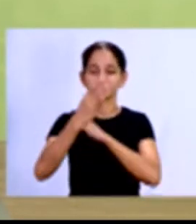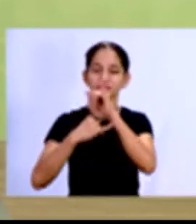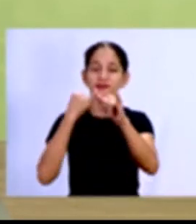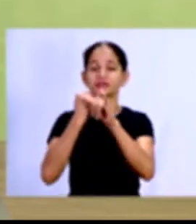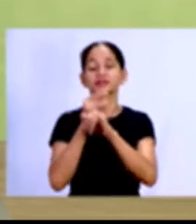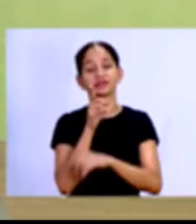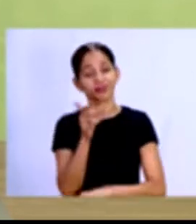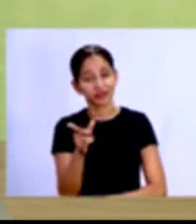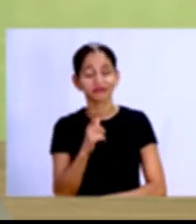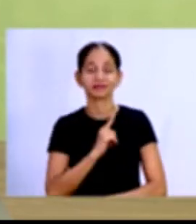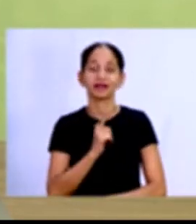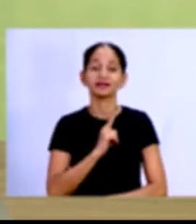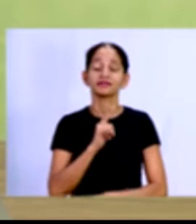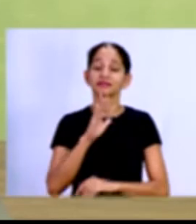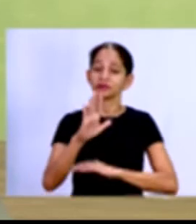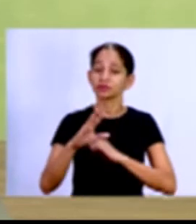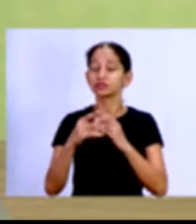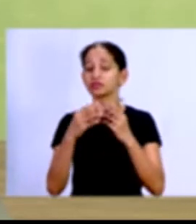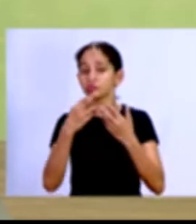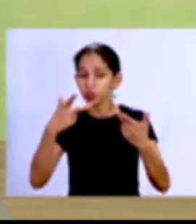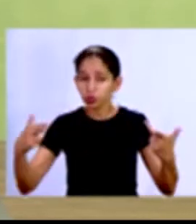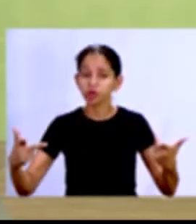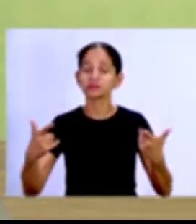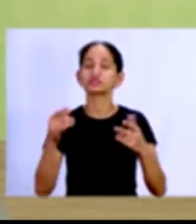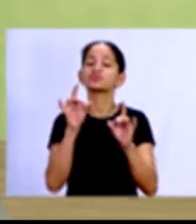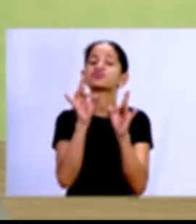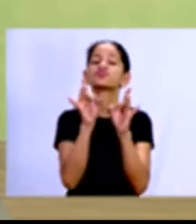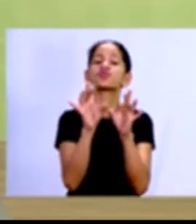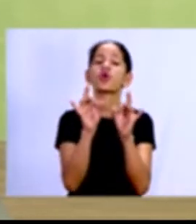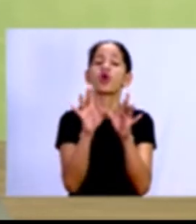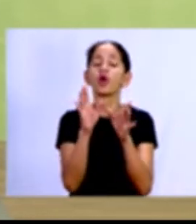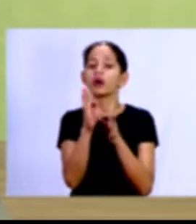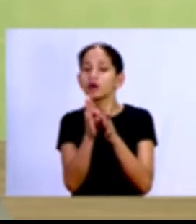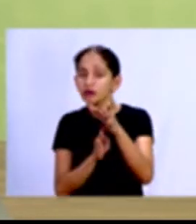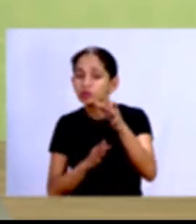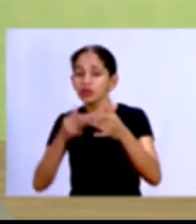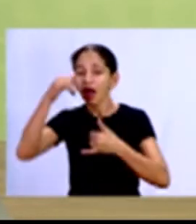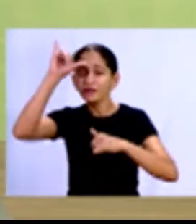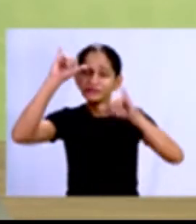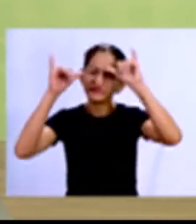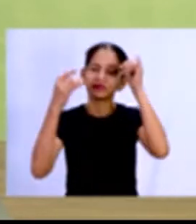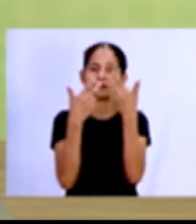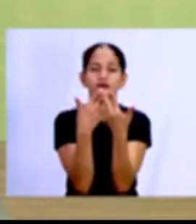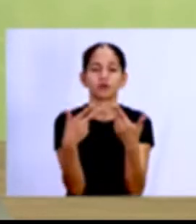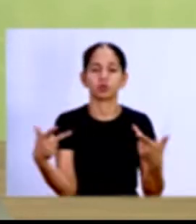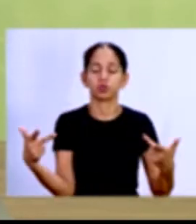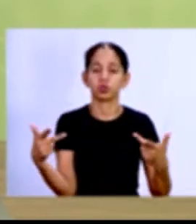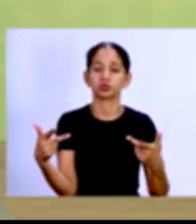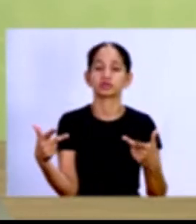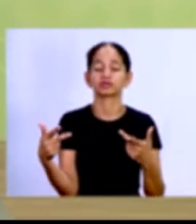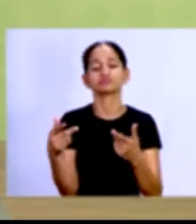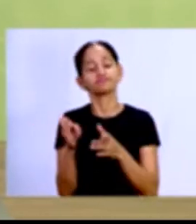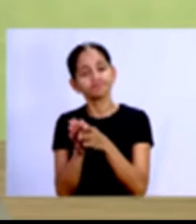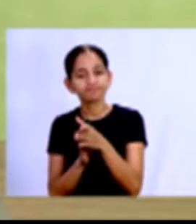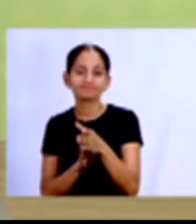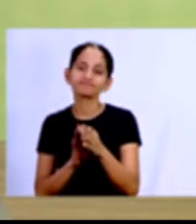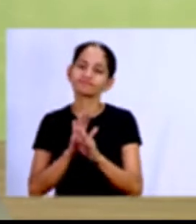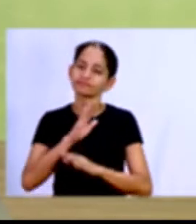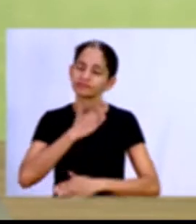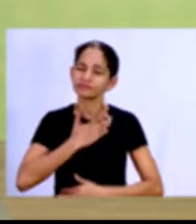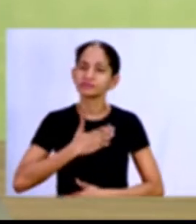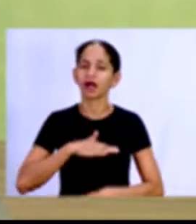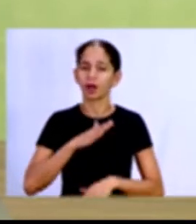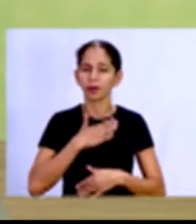aí também já está sendo tipificado. Então é só esse cuidado mesmo de você usar com cautela, saiba usar, né?